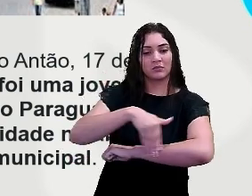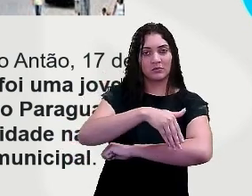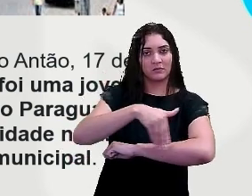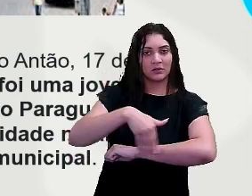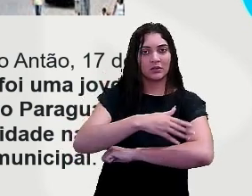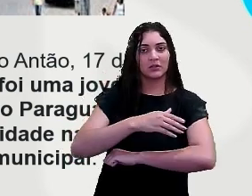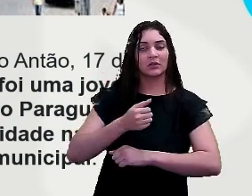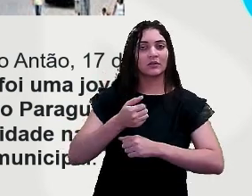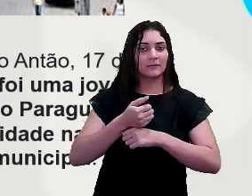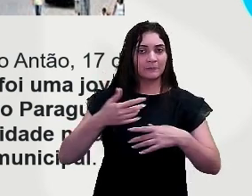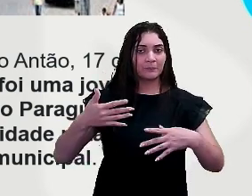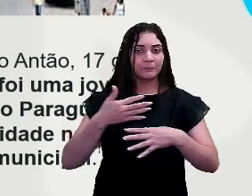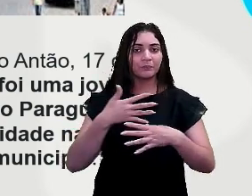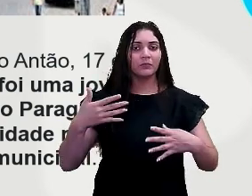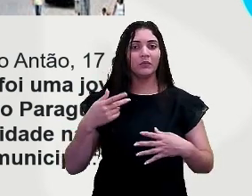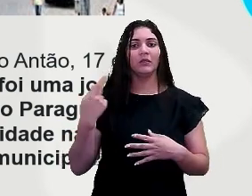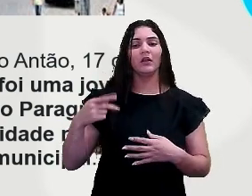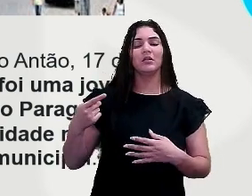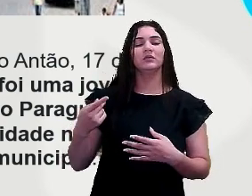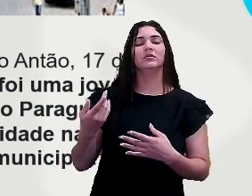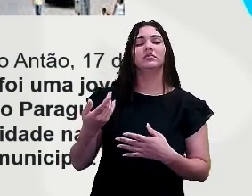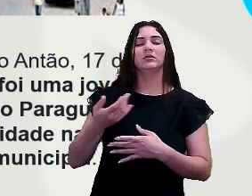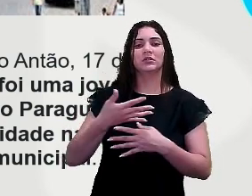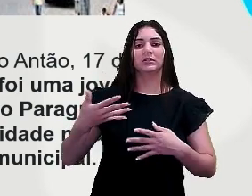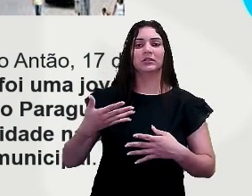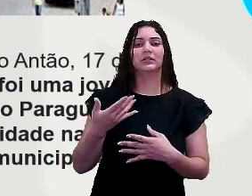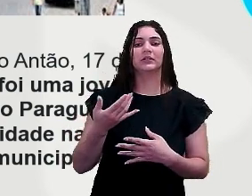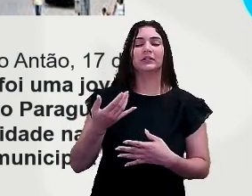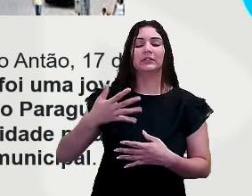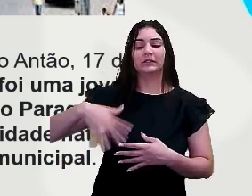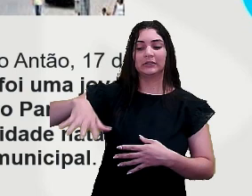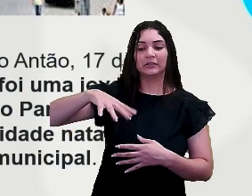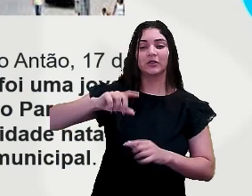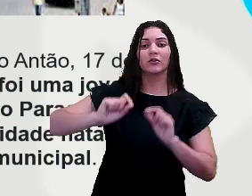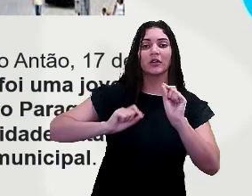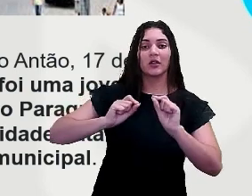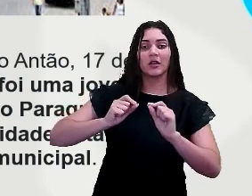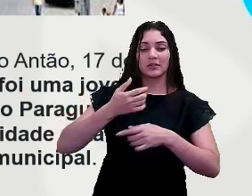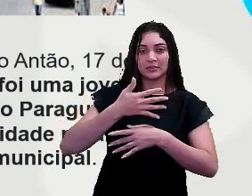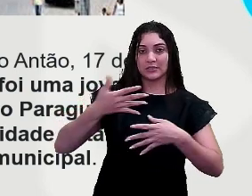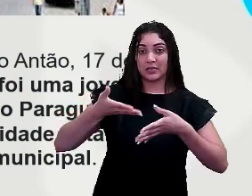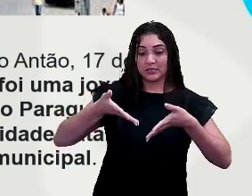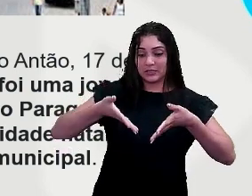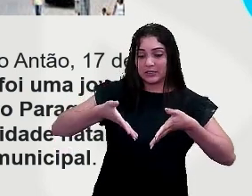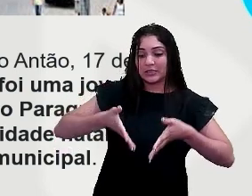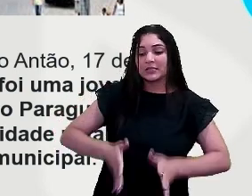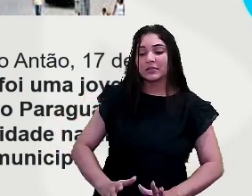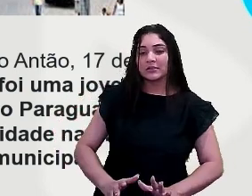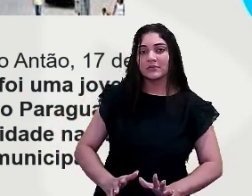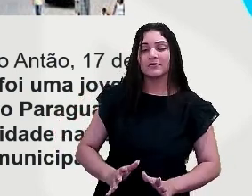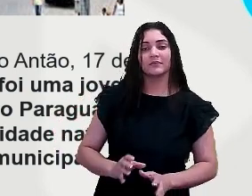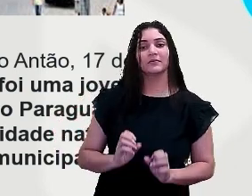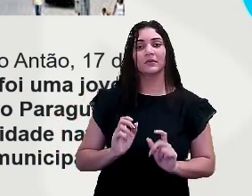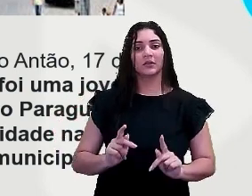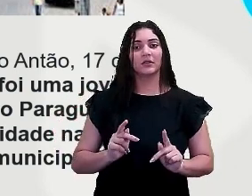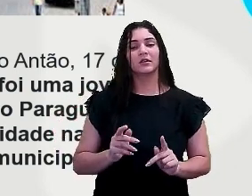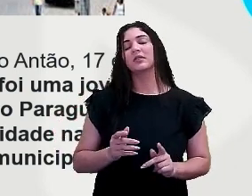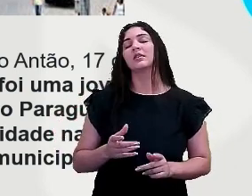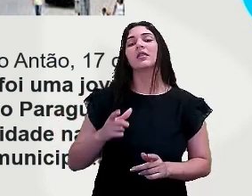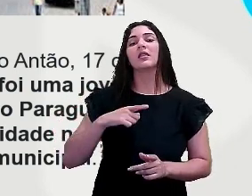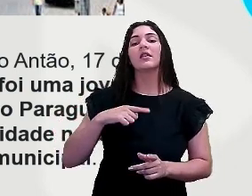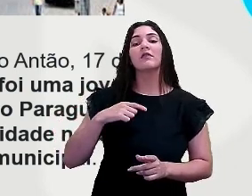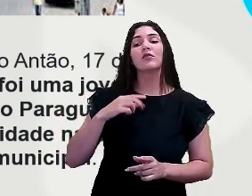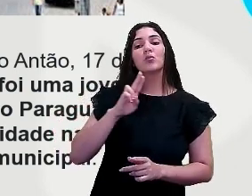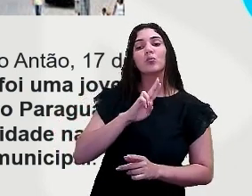avenida da cidade, da sua terra natal. Quando diz cidade da terra natal, é onde você nasceu, tá? Recebeu o nome